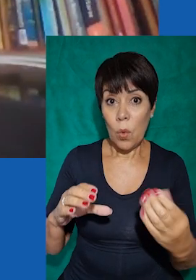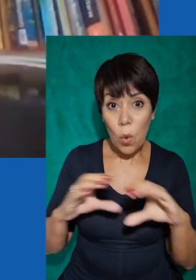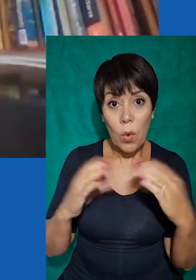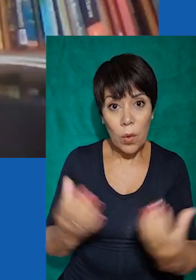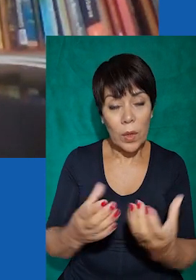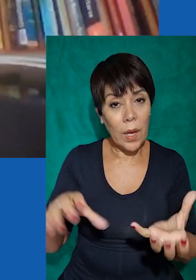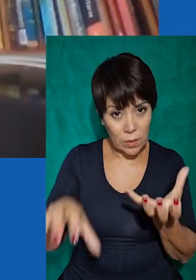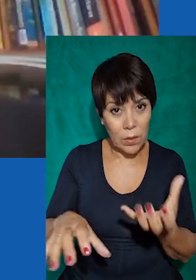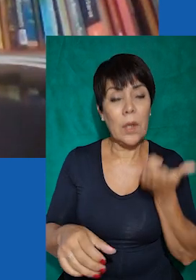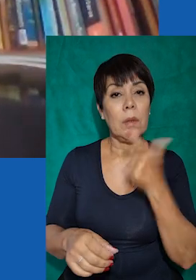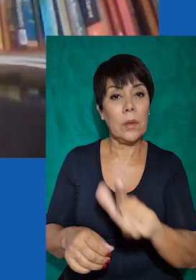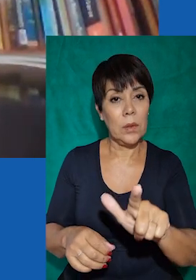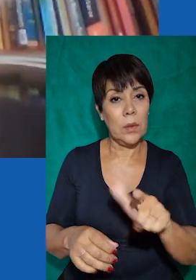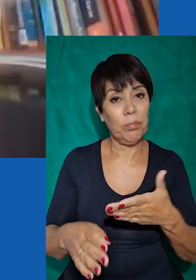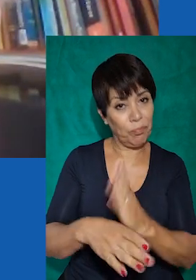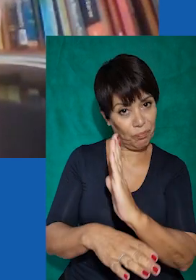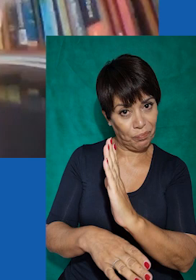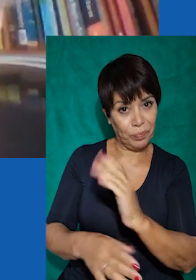eles que ganharam, né?